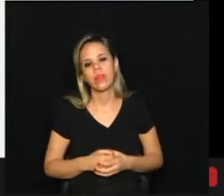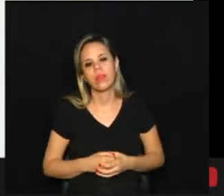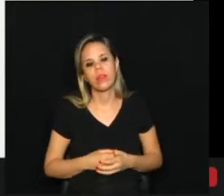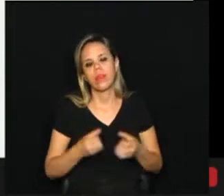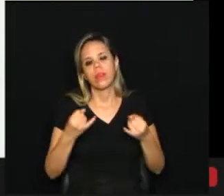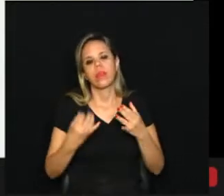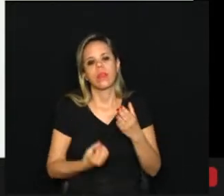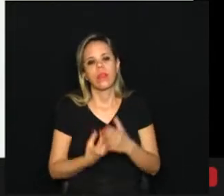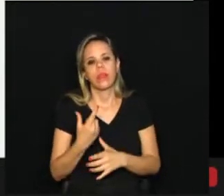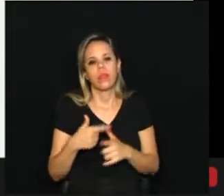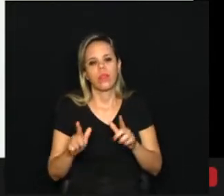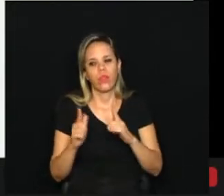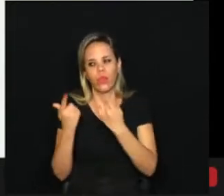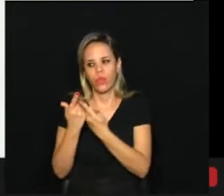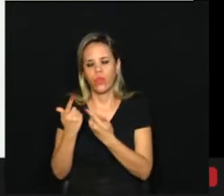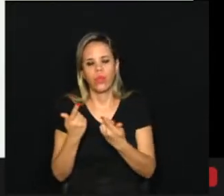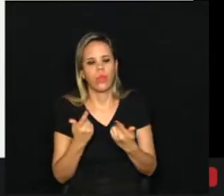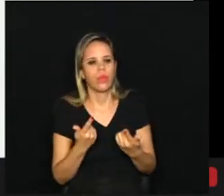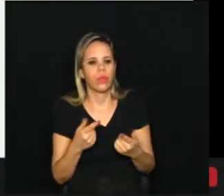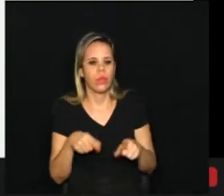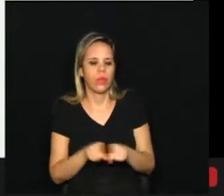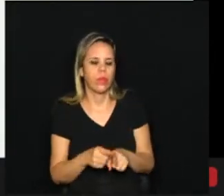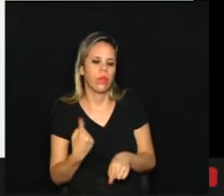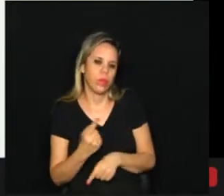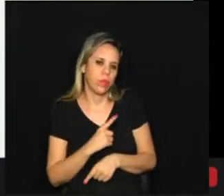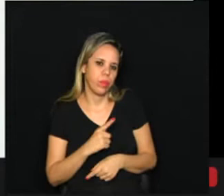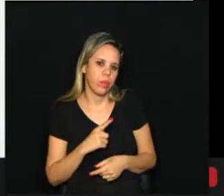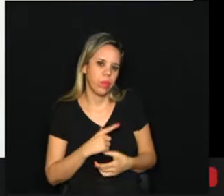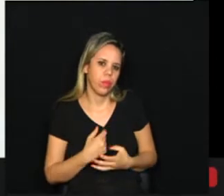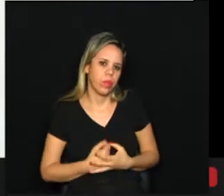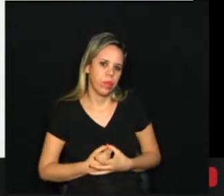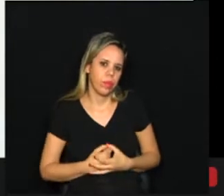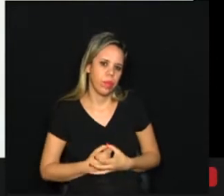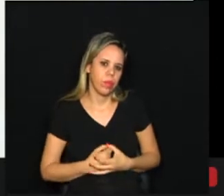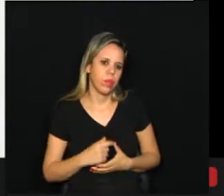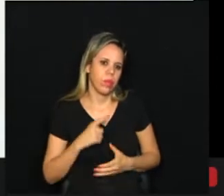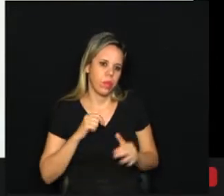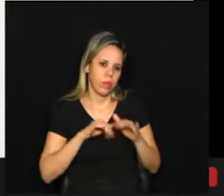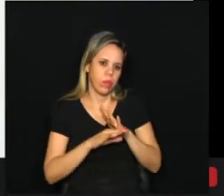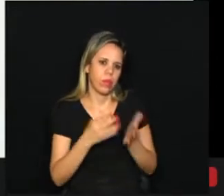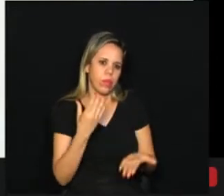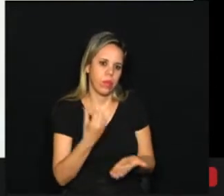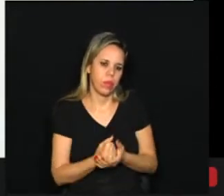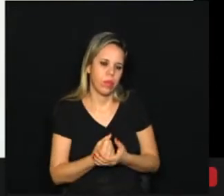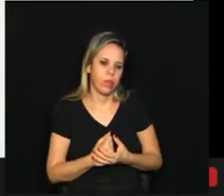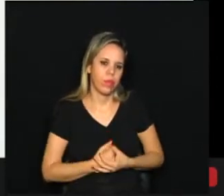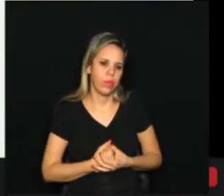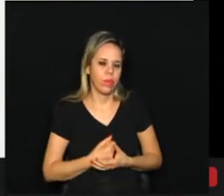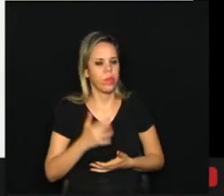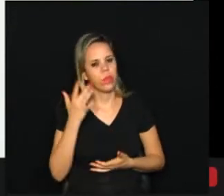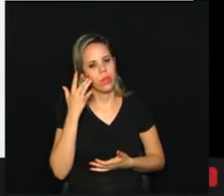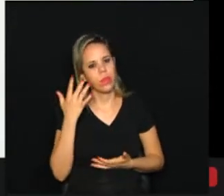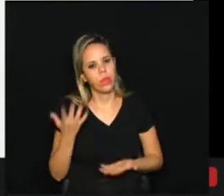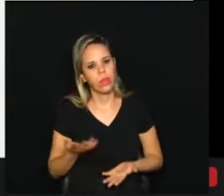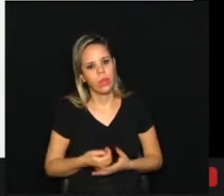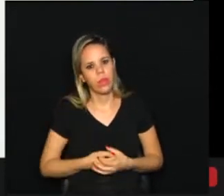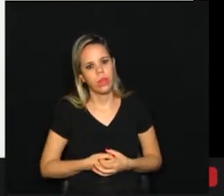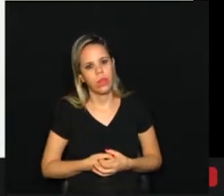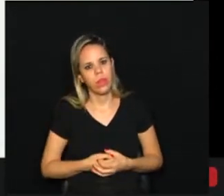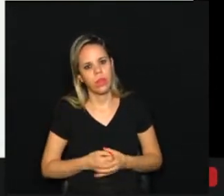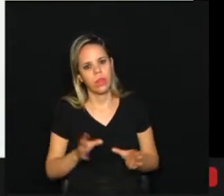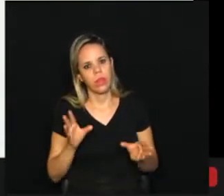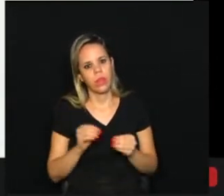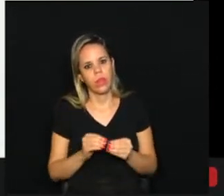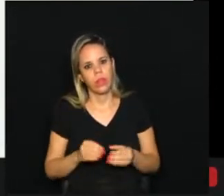relato que ela fez nos grupos, que também nós temos guardado. E eu acho que é isso,